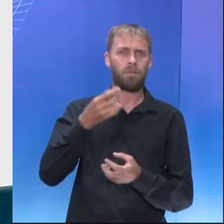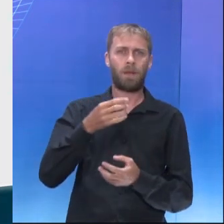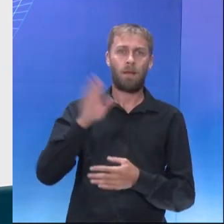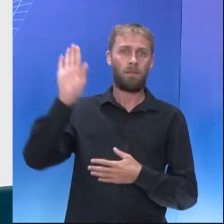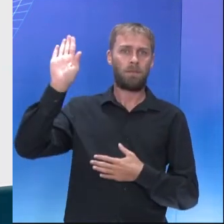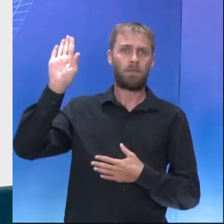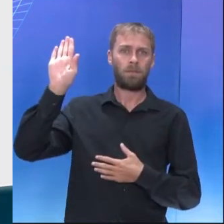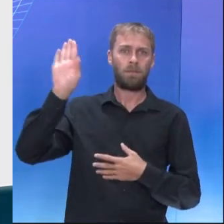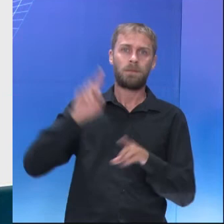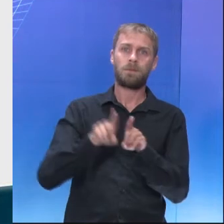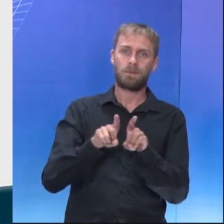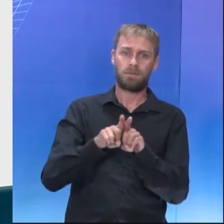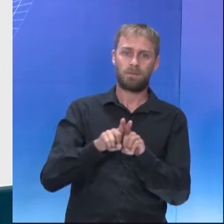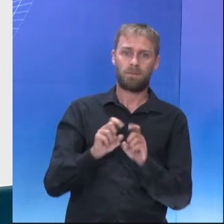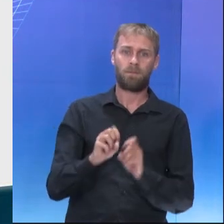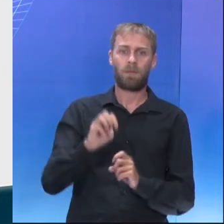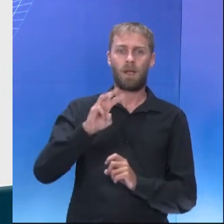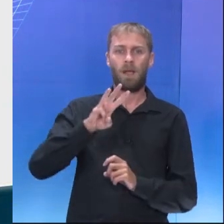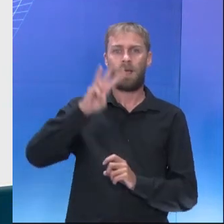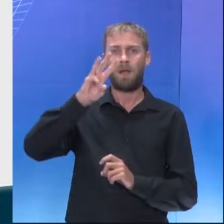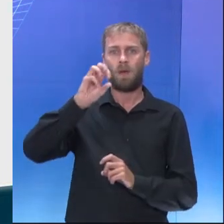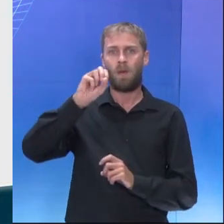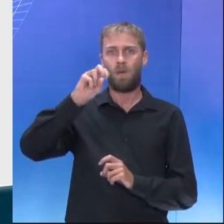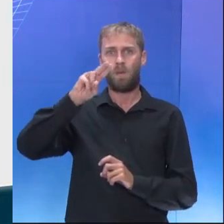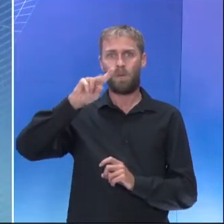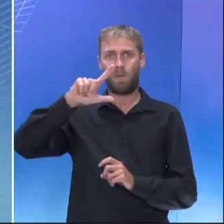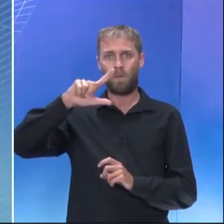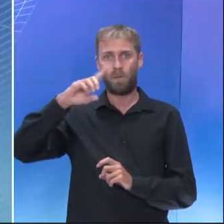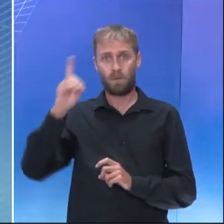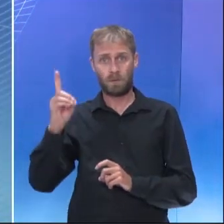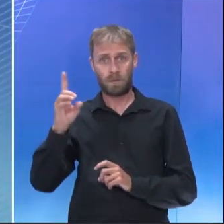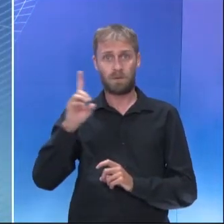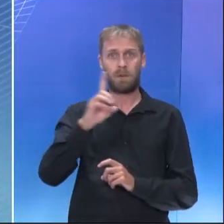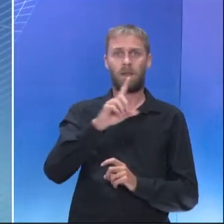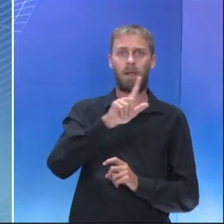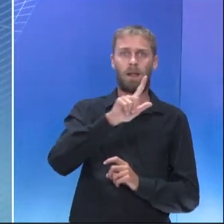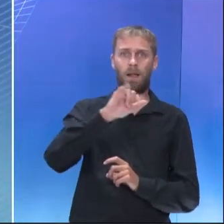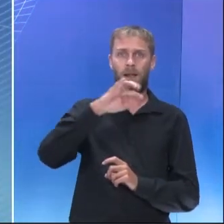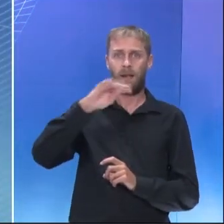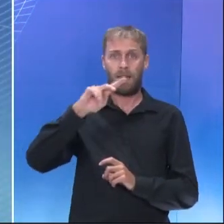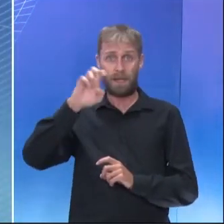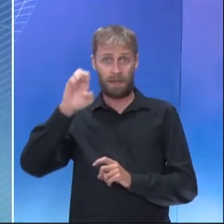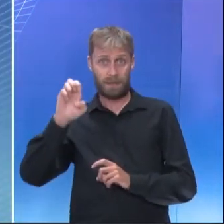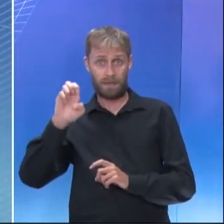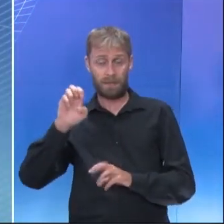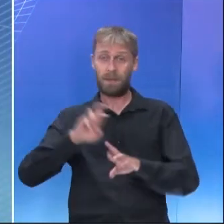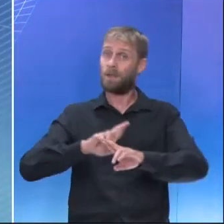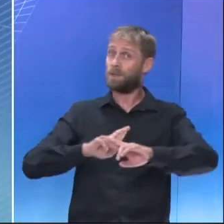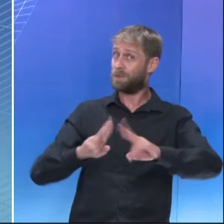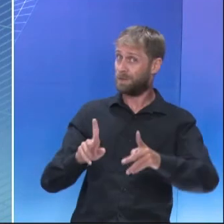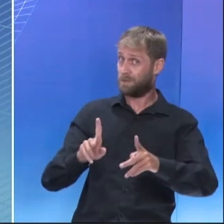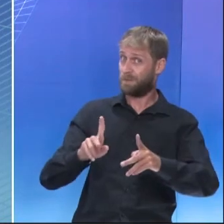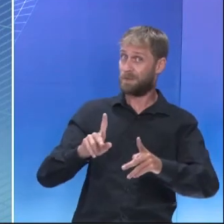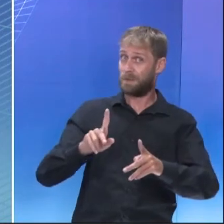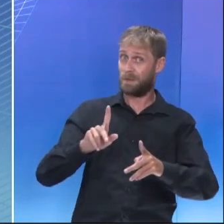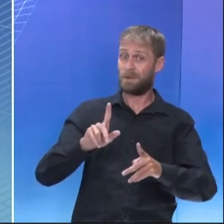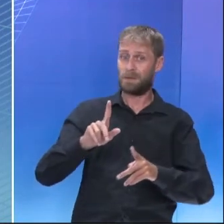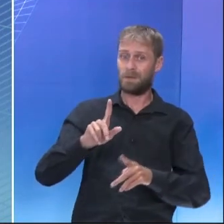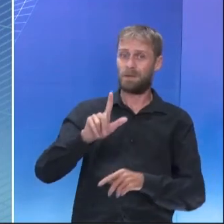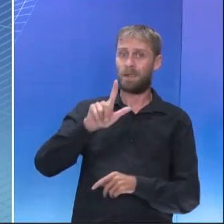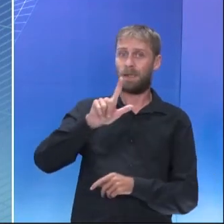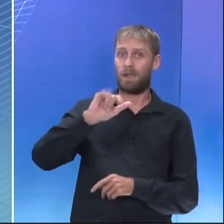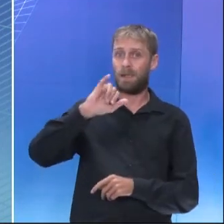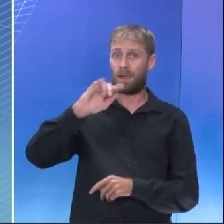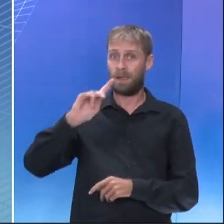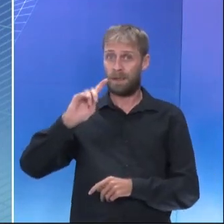promise. Would like, professora, mas você falou like lá atrás. Eu falei o like. Aqui é would like. Lembra que tem